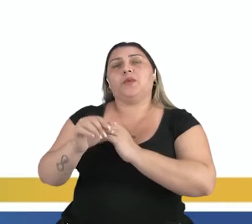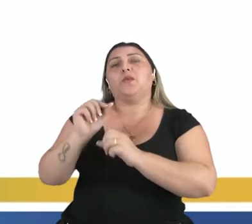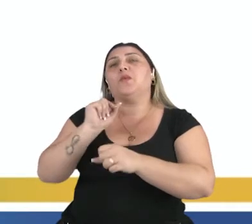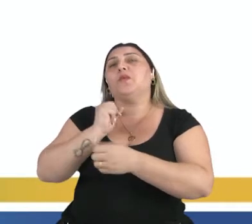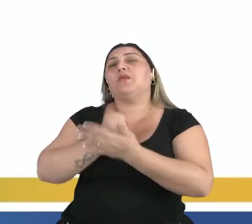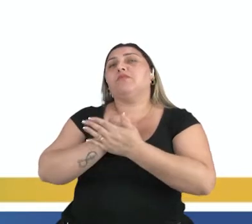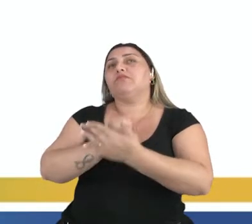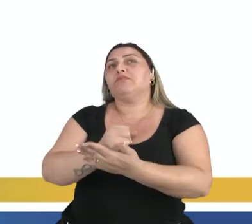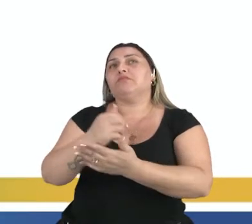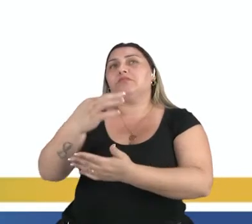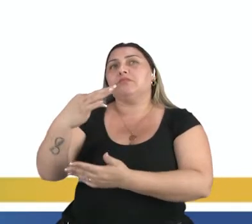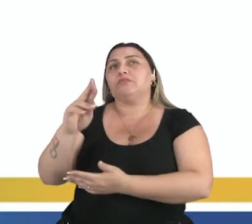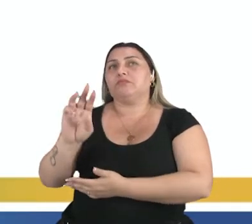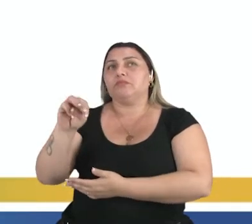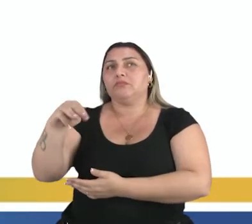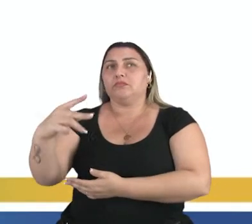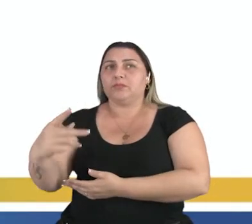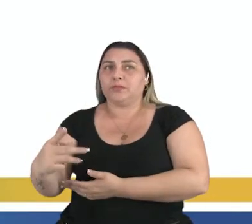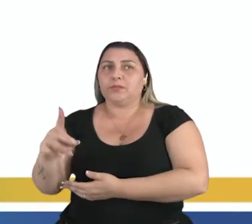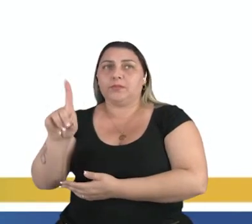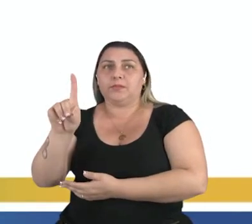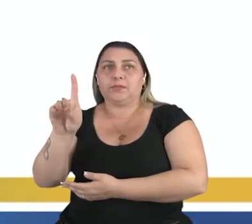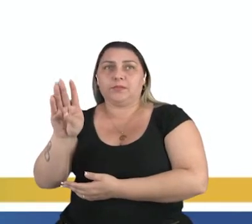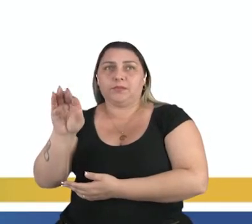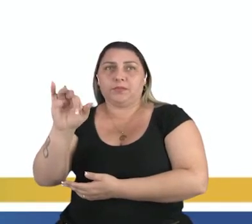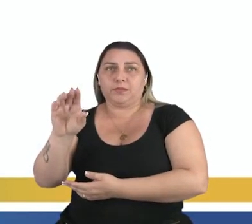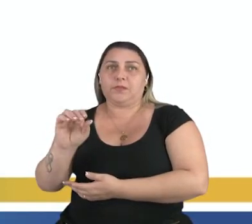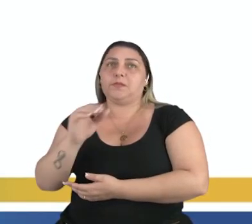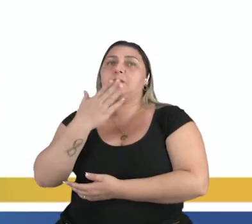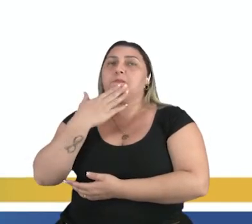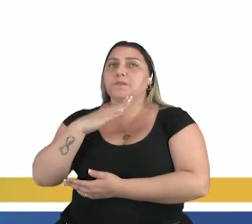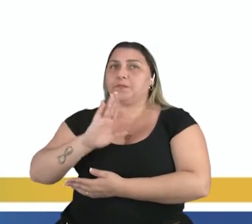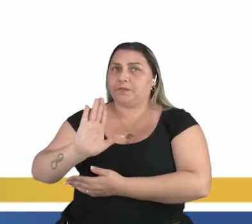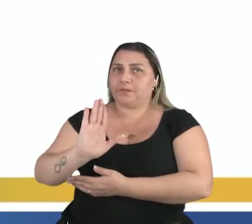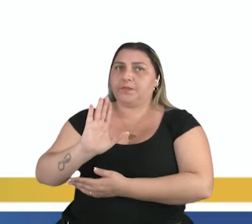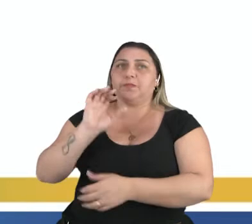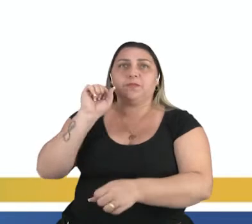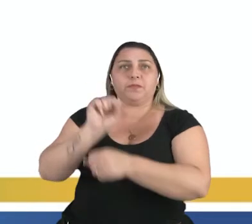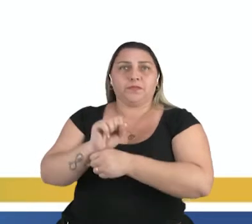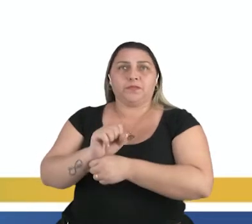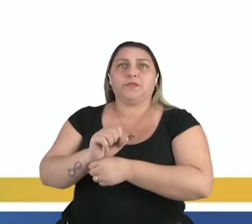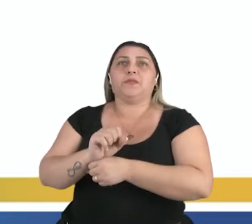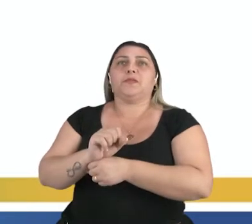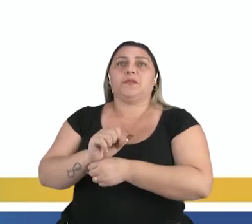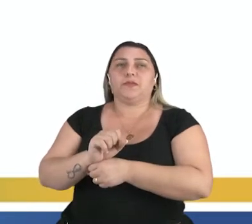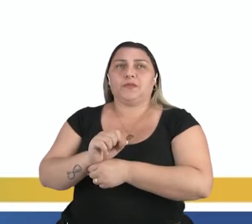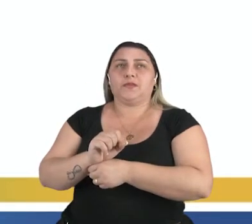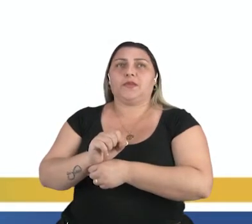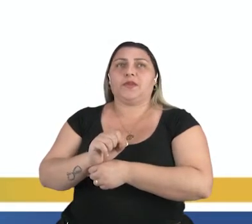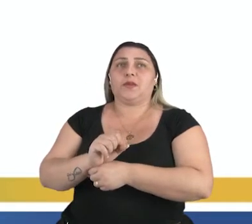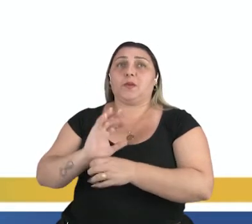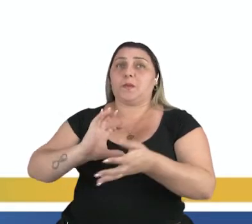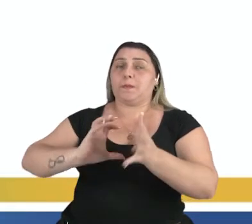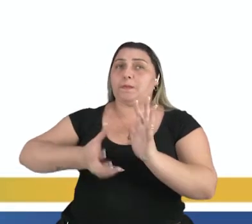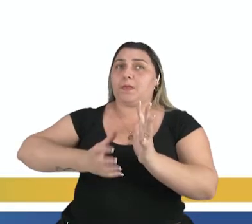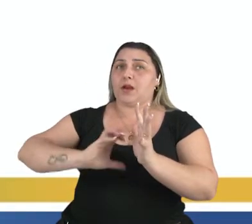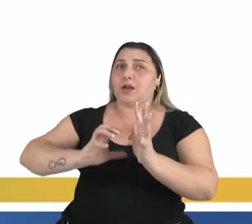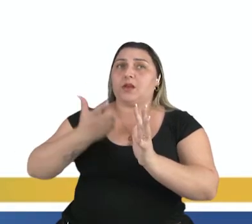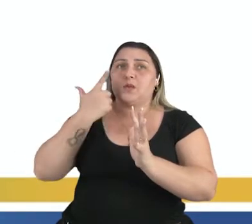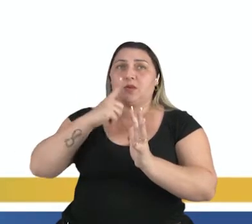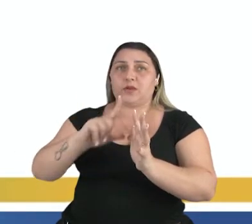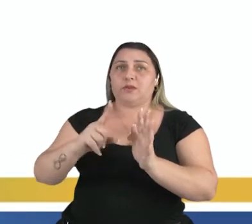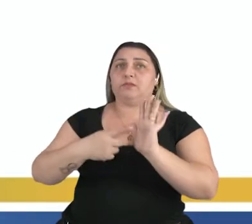que favorece Trump. Biden promete barrar o absurdo com a aparente reação de seu partido na